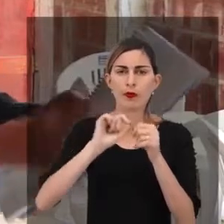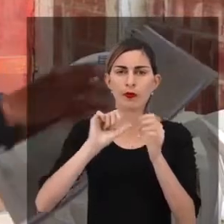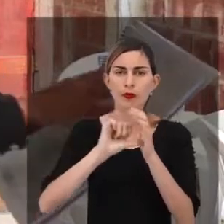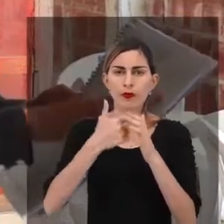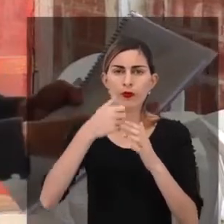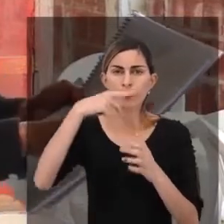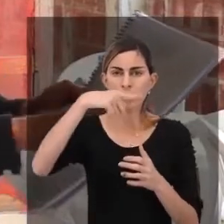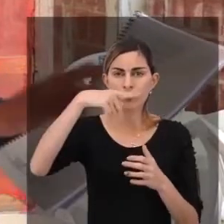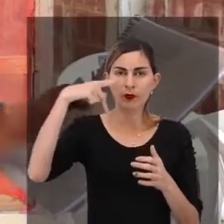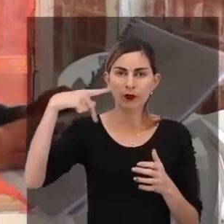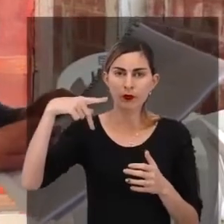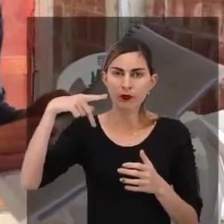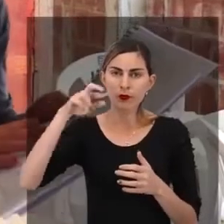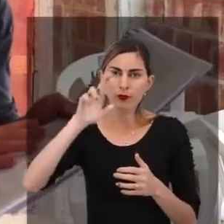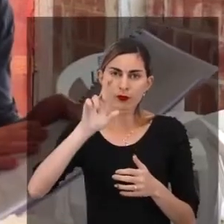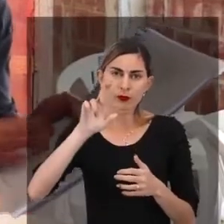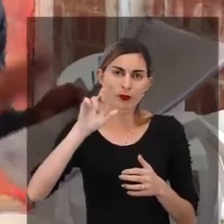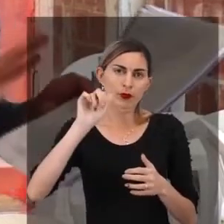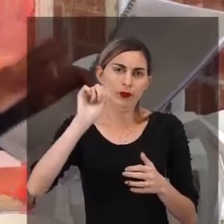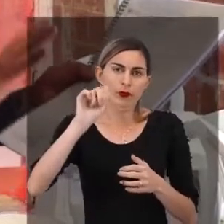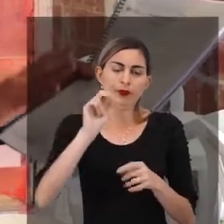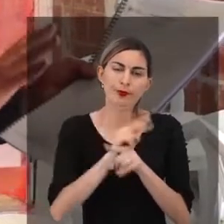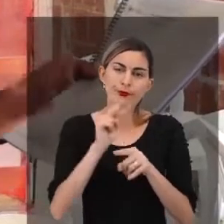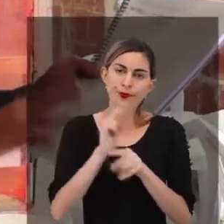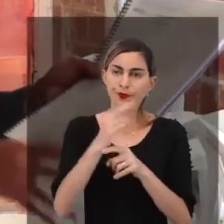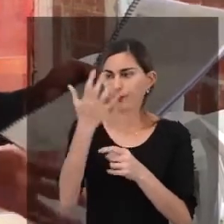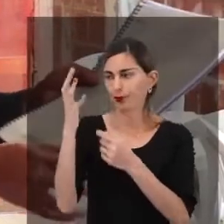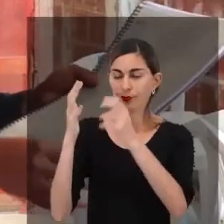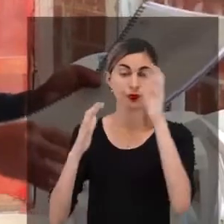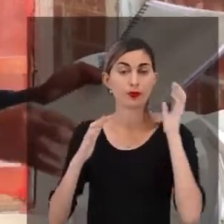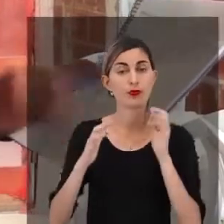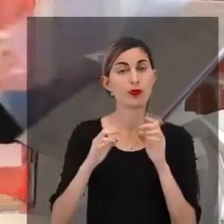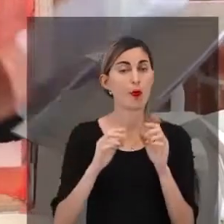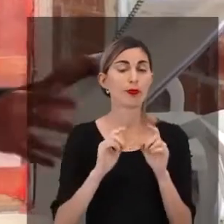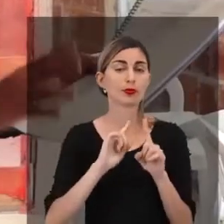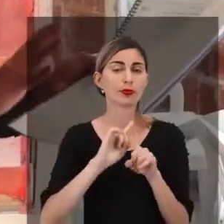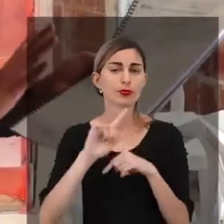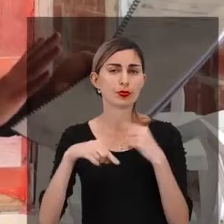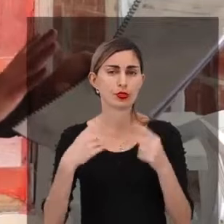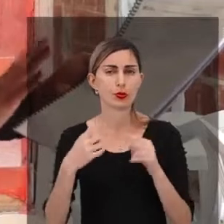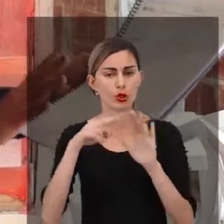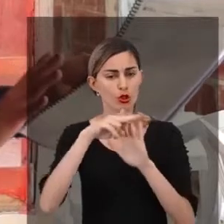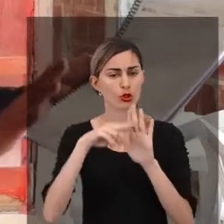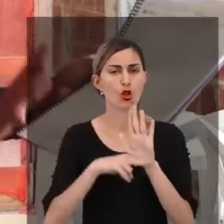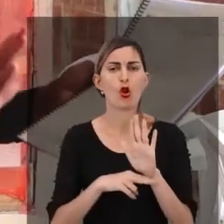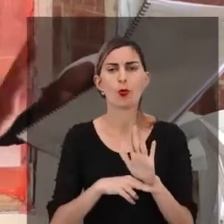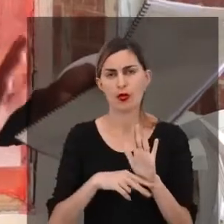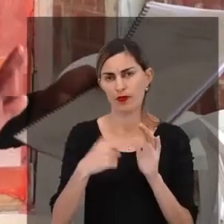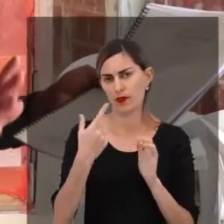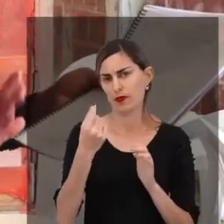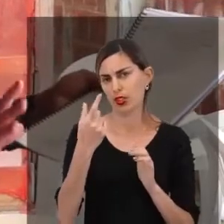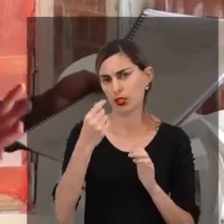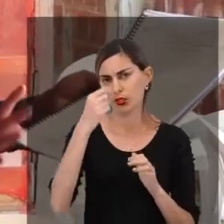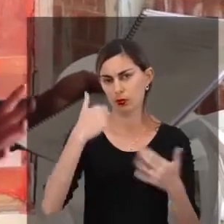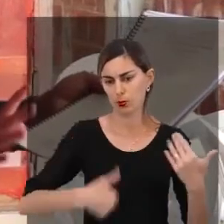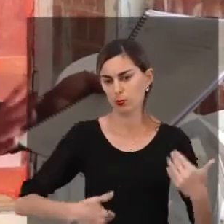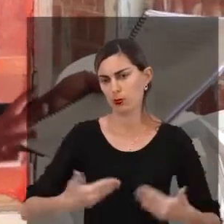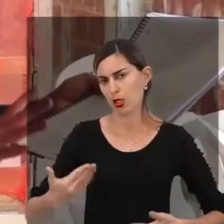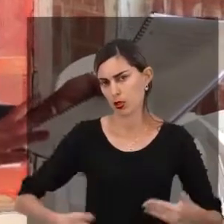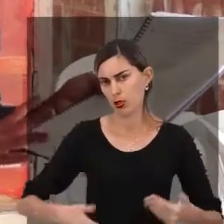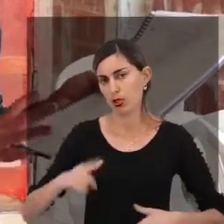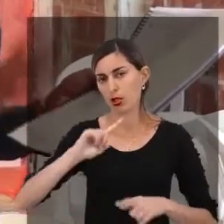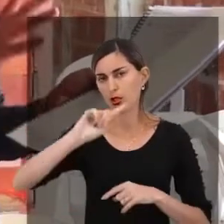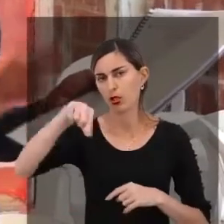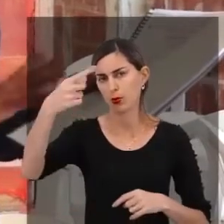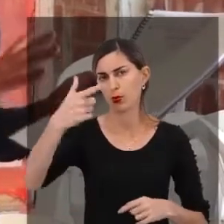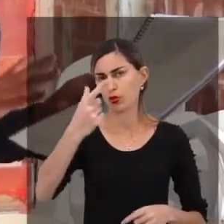primeiro o PPRA, né, que é o Programa de Prevenção de Riscos Ambientais, que, por norma, vai até 20 funcionários, mais